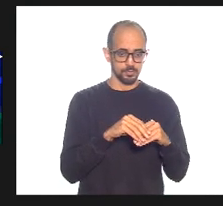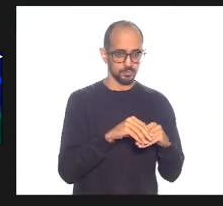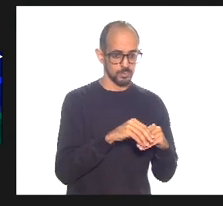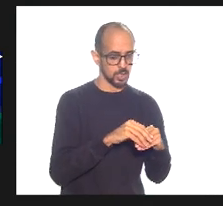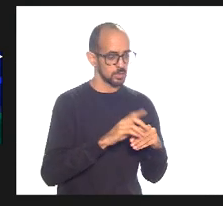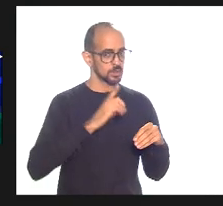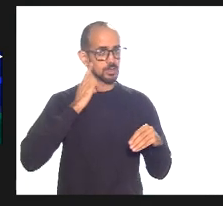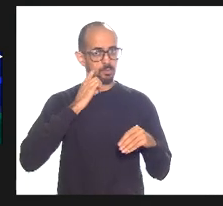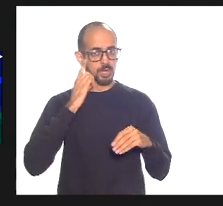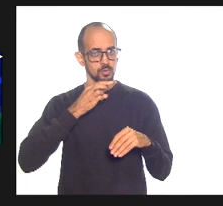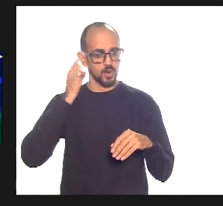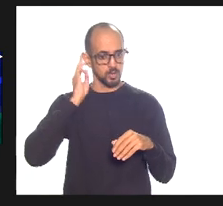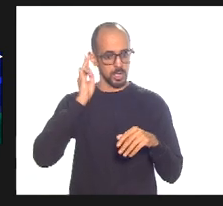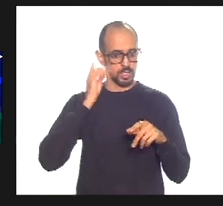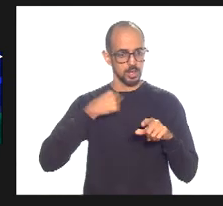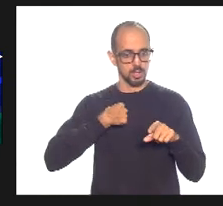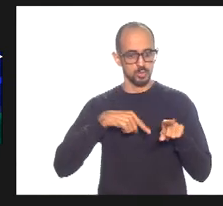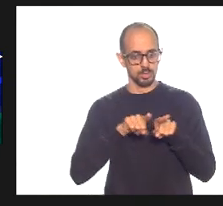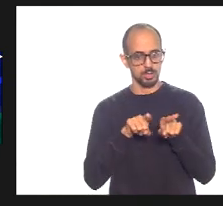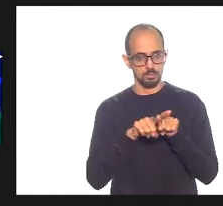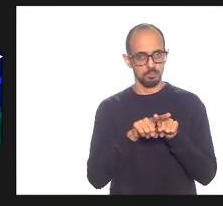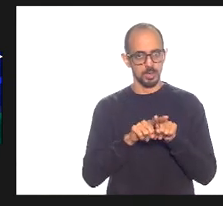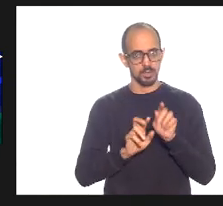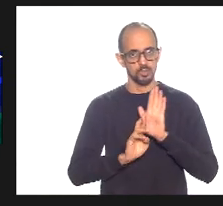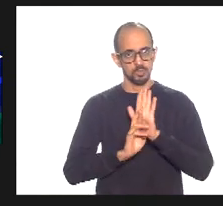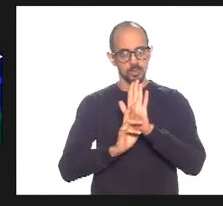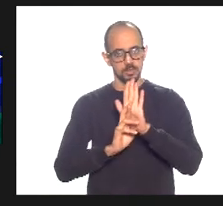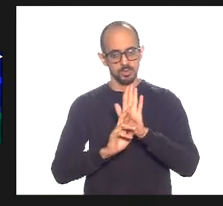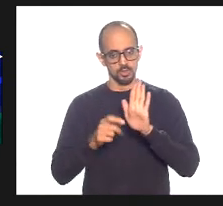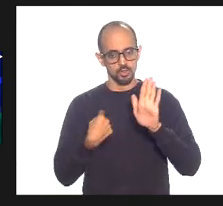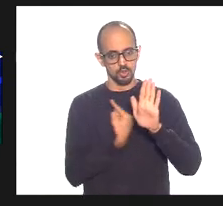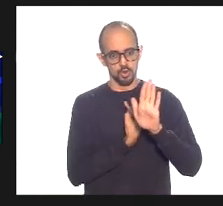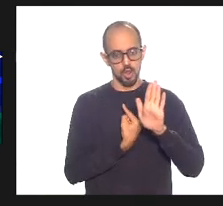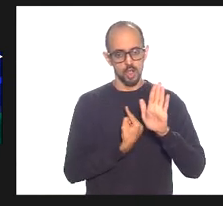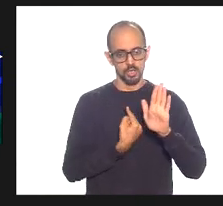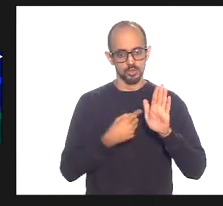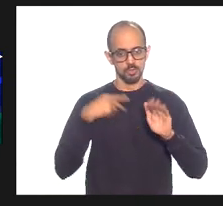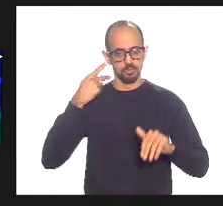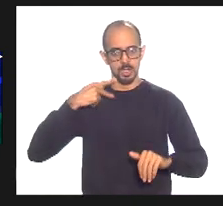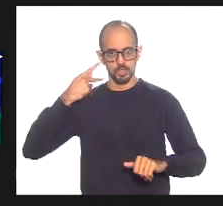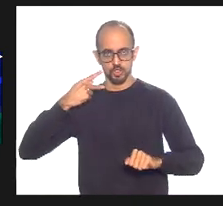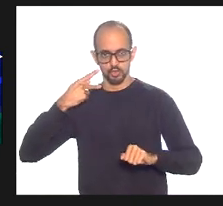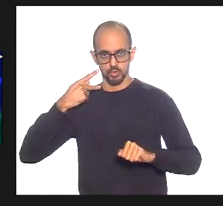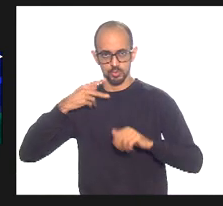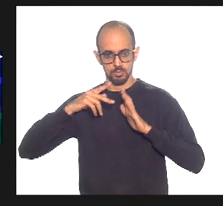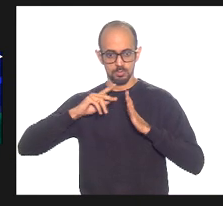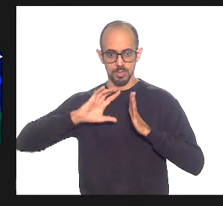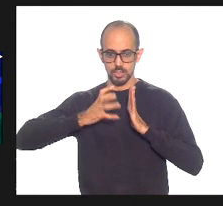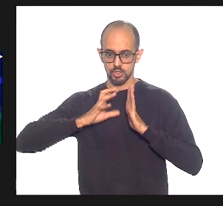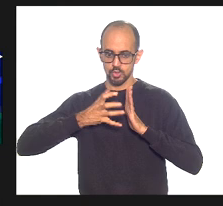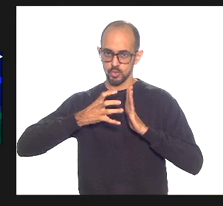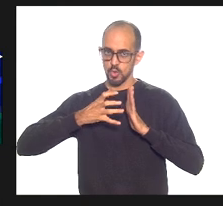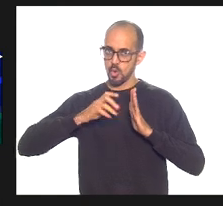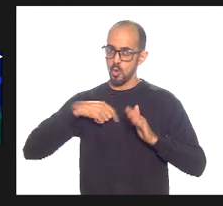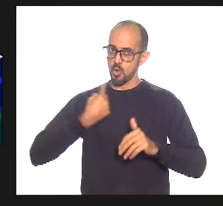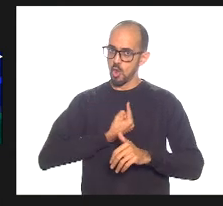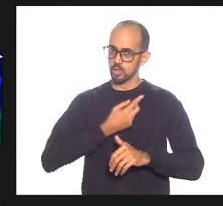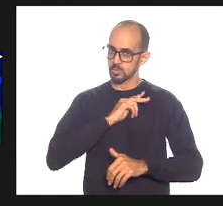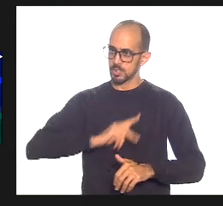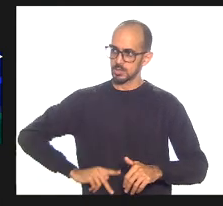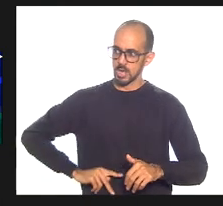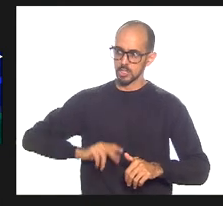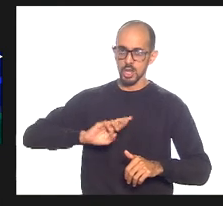também estou aqui representando né nossa bancada em solidariedade o nosso Presidente nosso Presidente não é leviano não foi